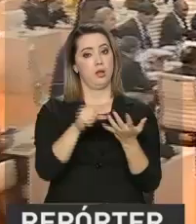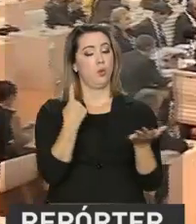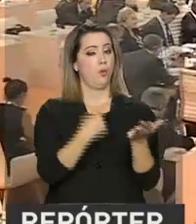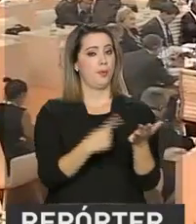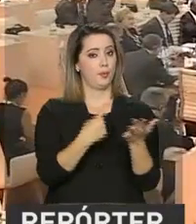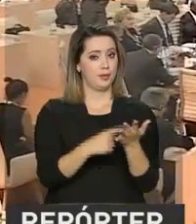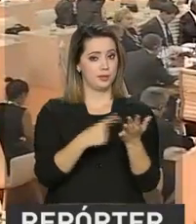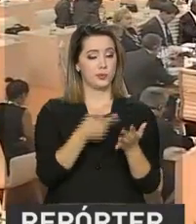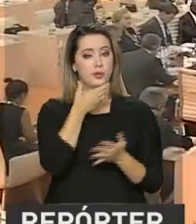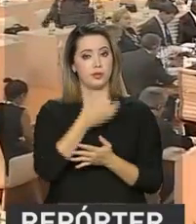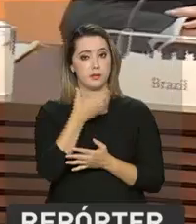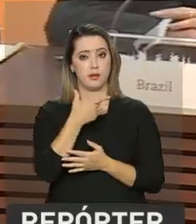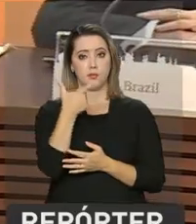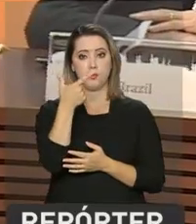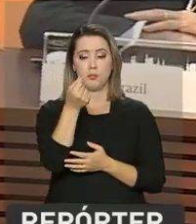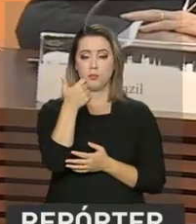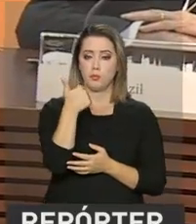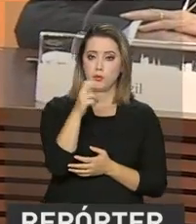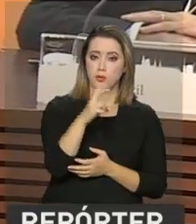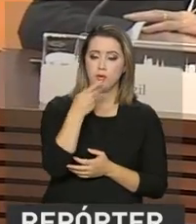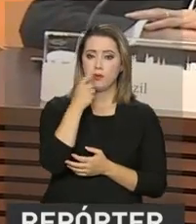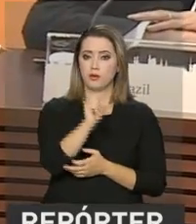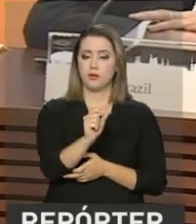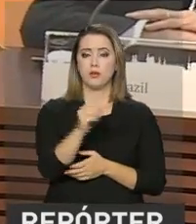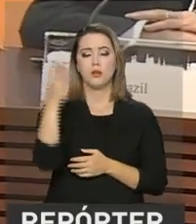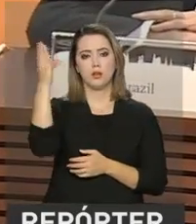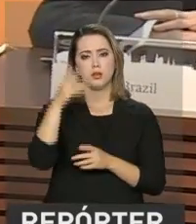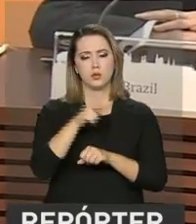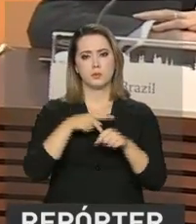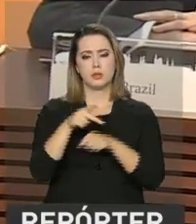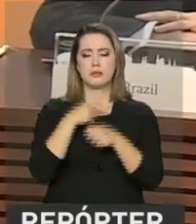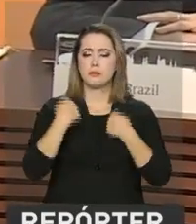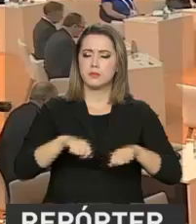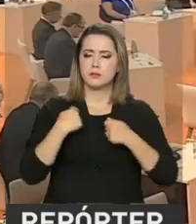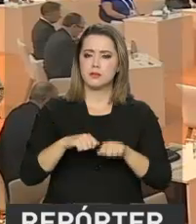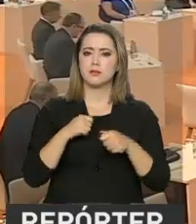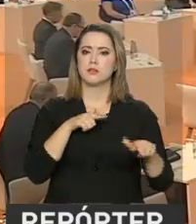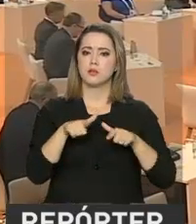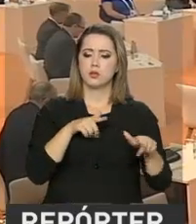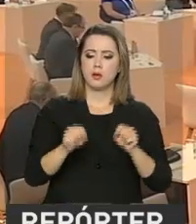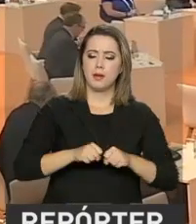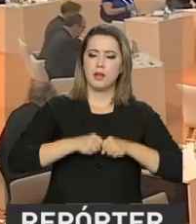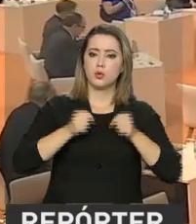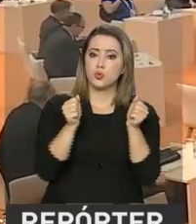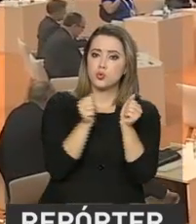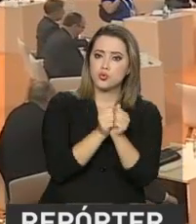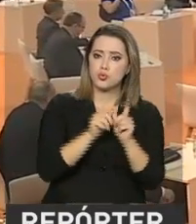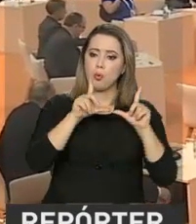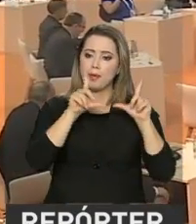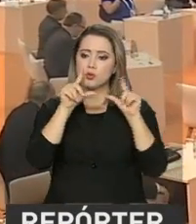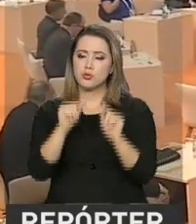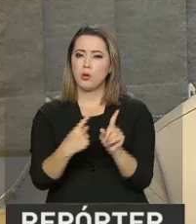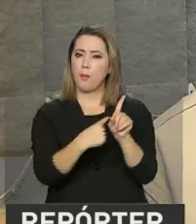o acordo prevê que os países devem trabalhar para que o aumento médio da temperatura do planeta fique muito abaixo de